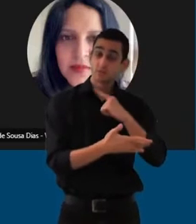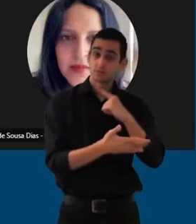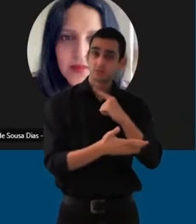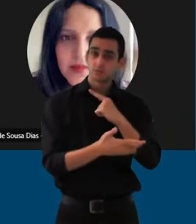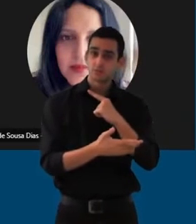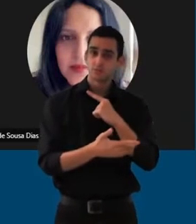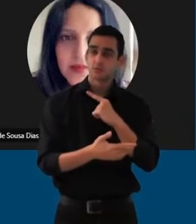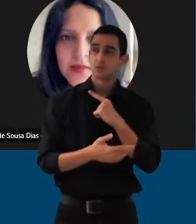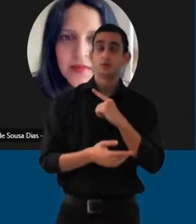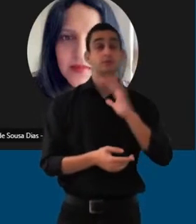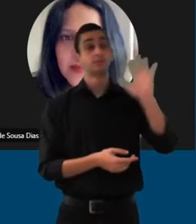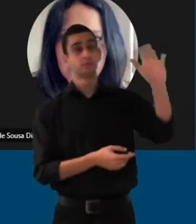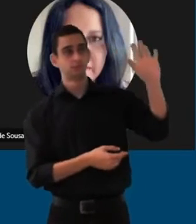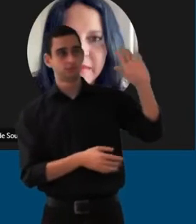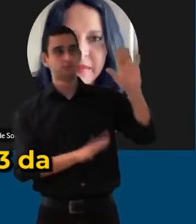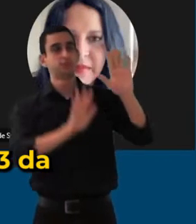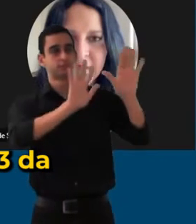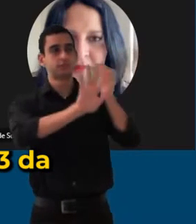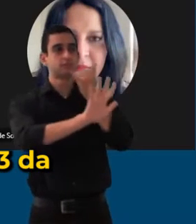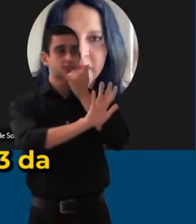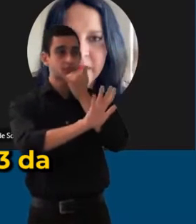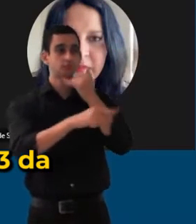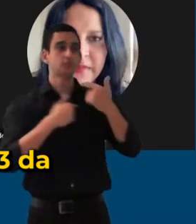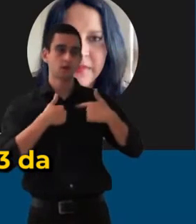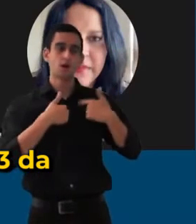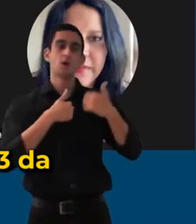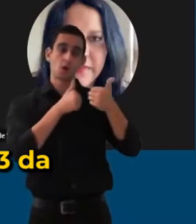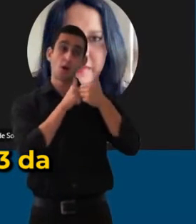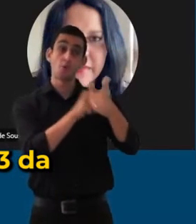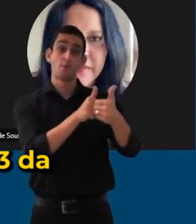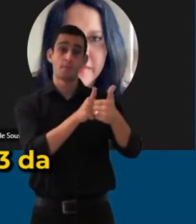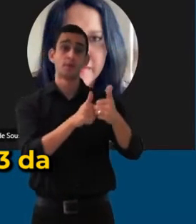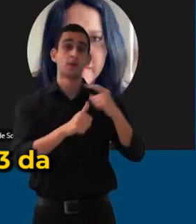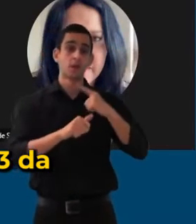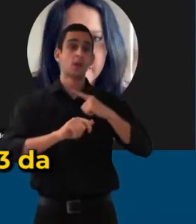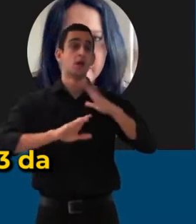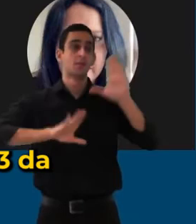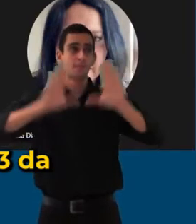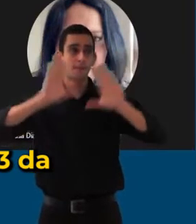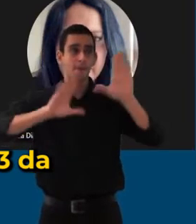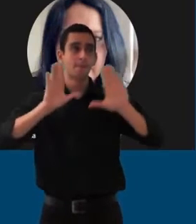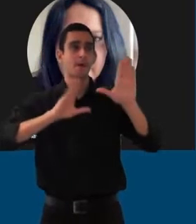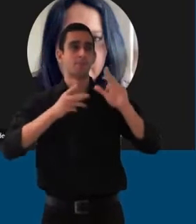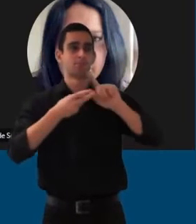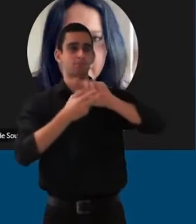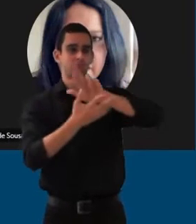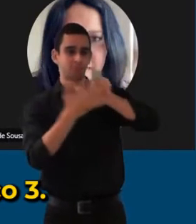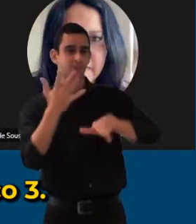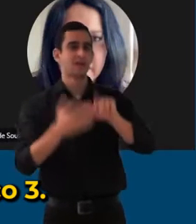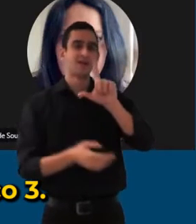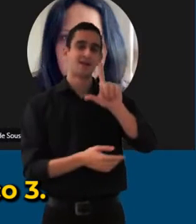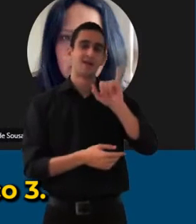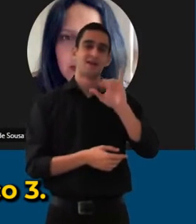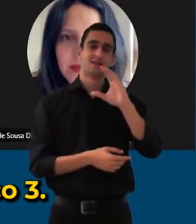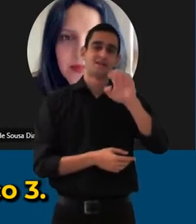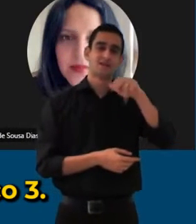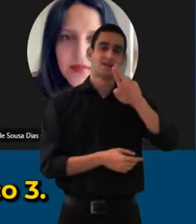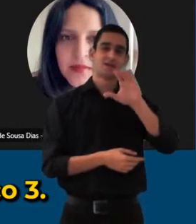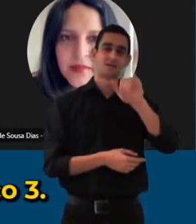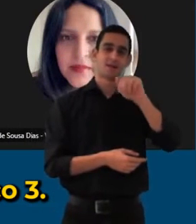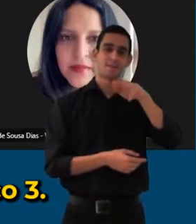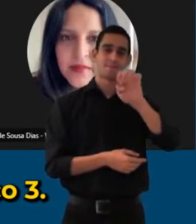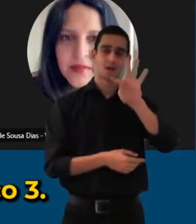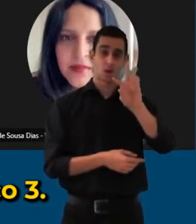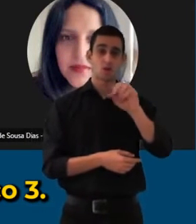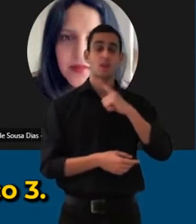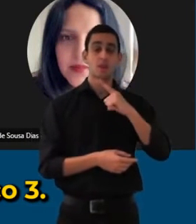Doutor Alisson, deixa eu lhe falar uma coisa. Eu acompanhei o licenciamento do bloco 3 da Votorantim. Se o senhor abrir o licenciamento